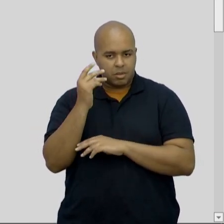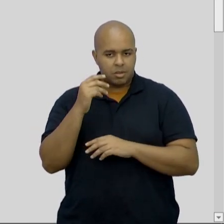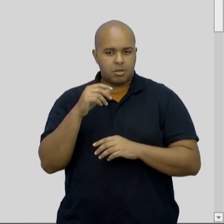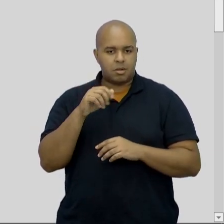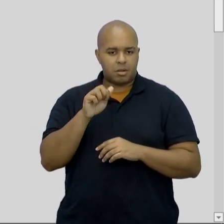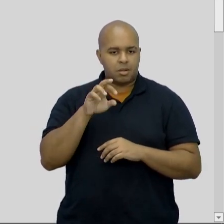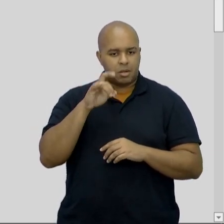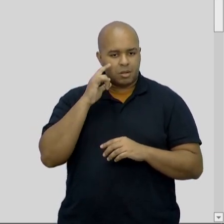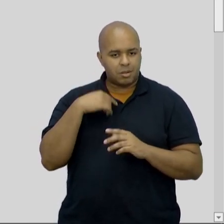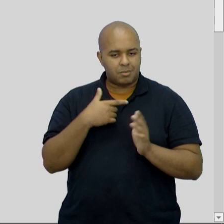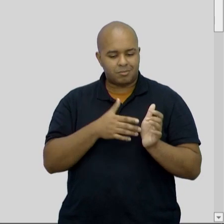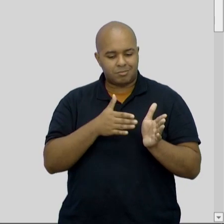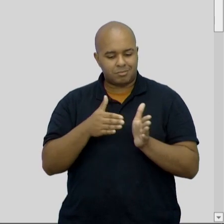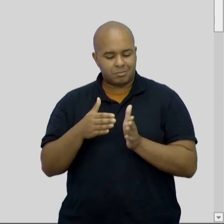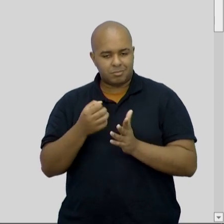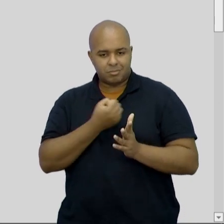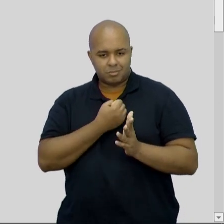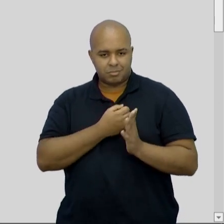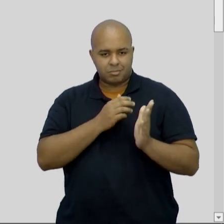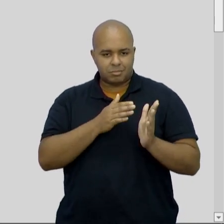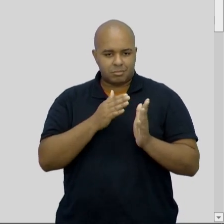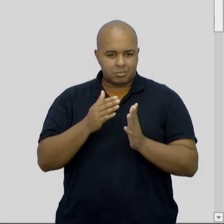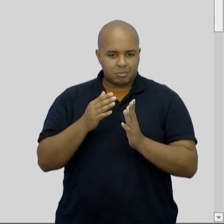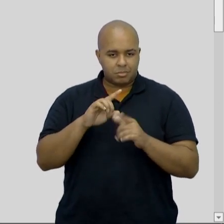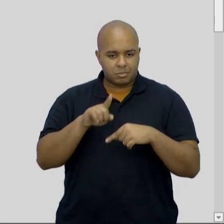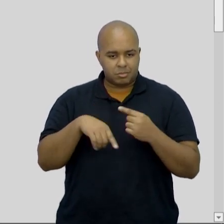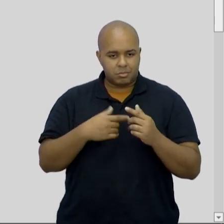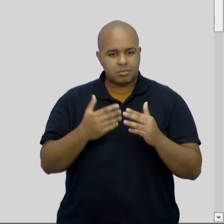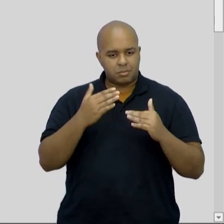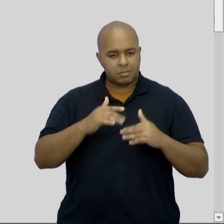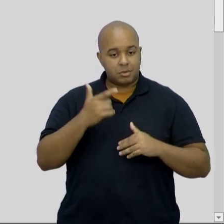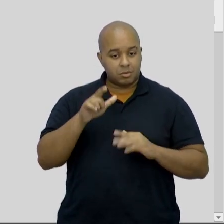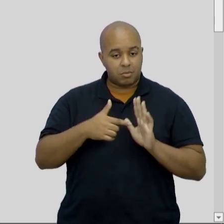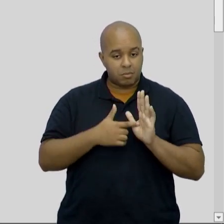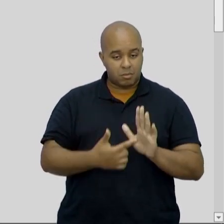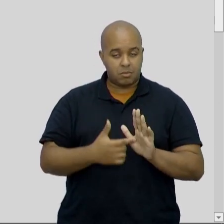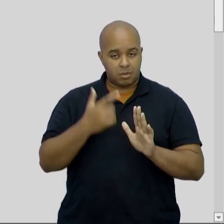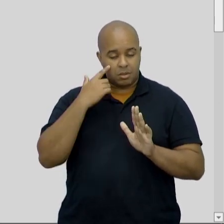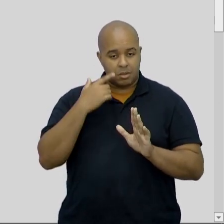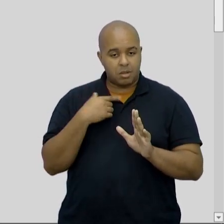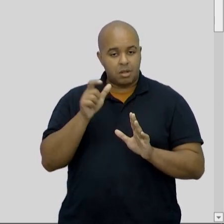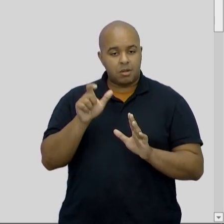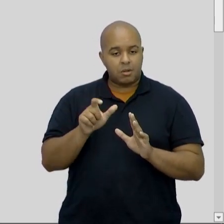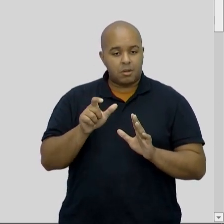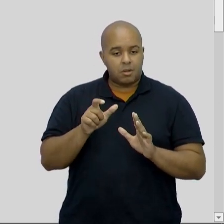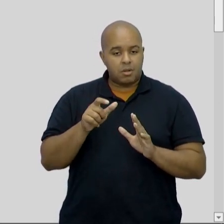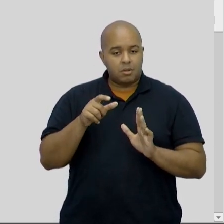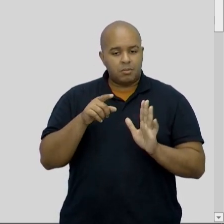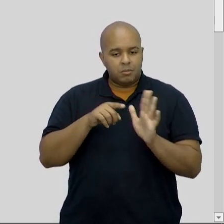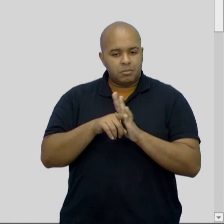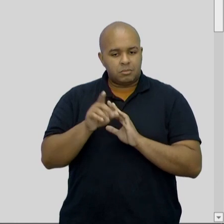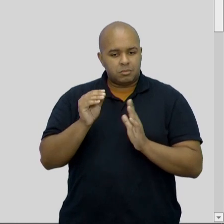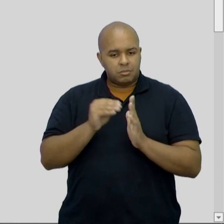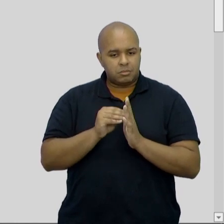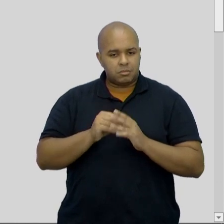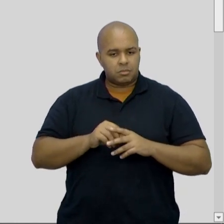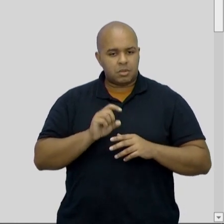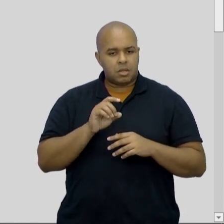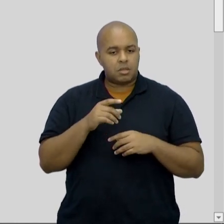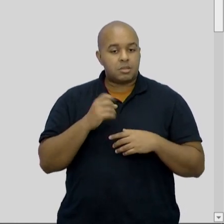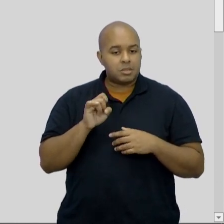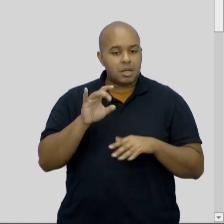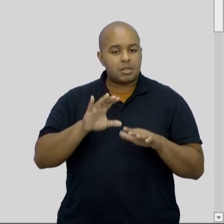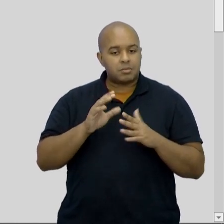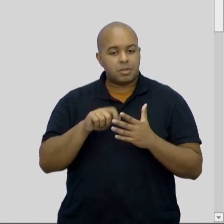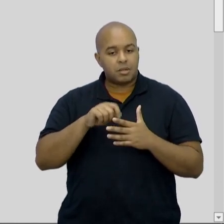seguindo os esquemas dos números. E novamente aquele quiz que a gente colocou. Caso